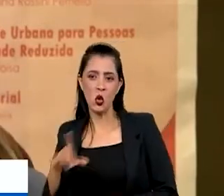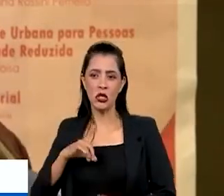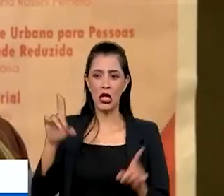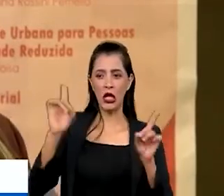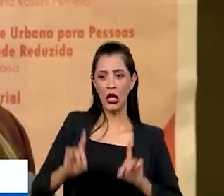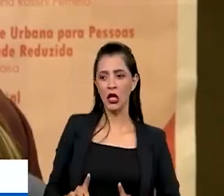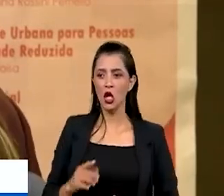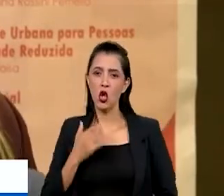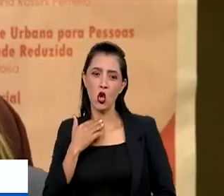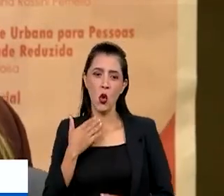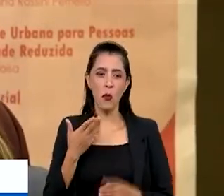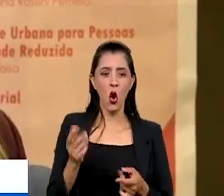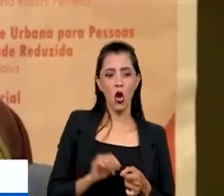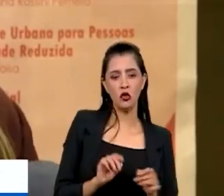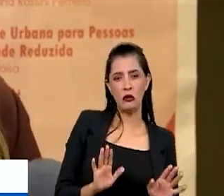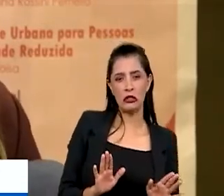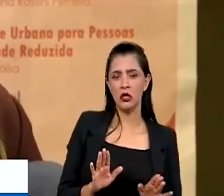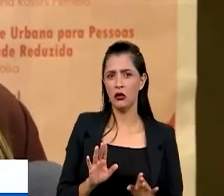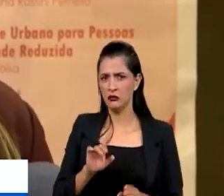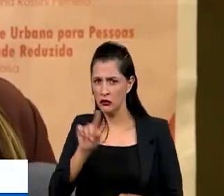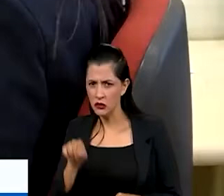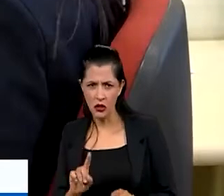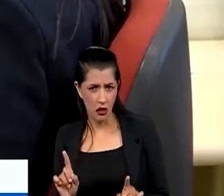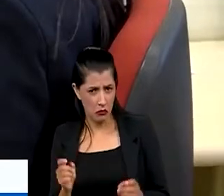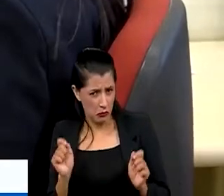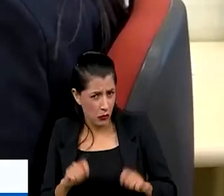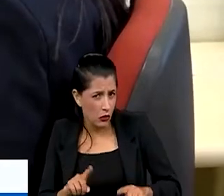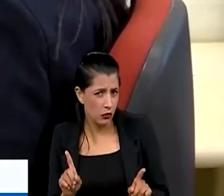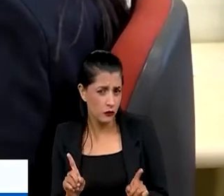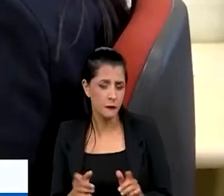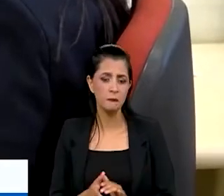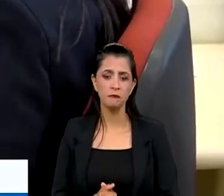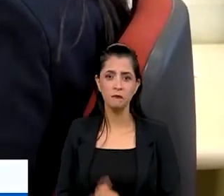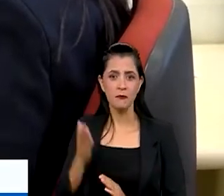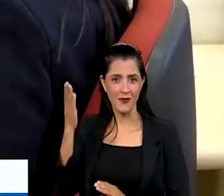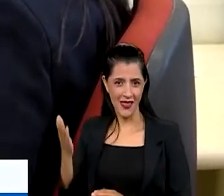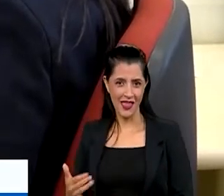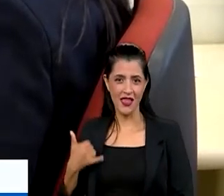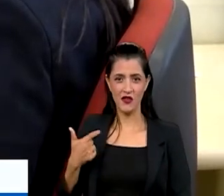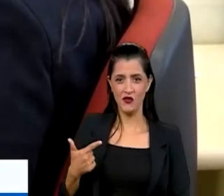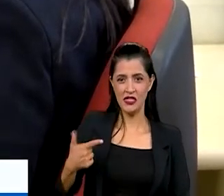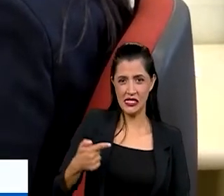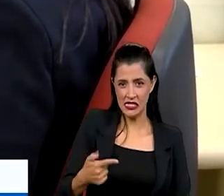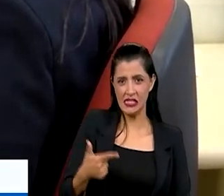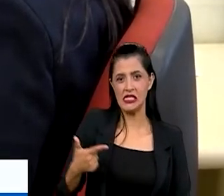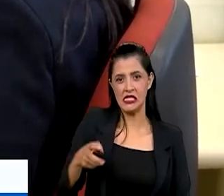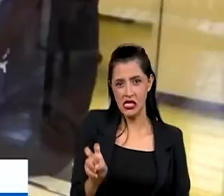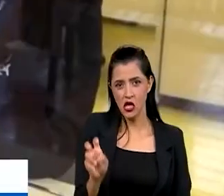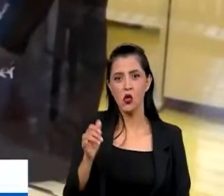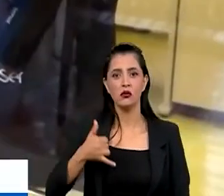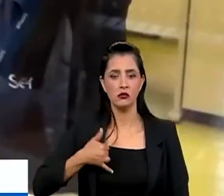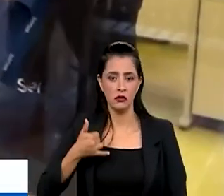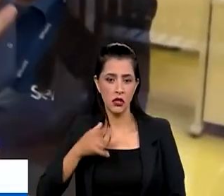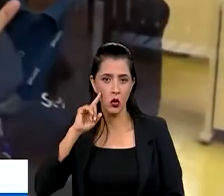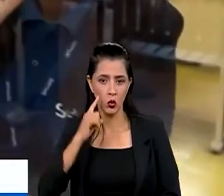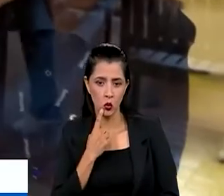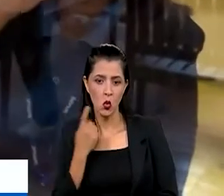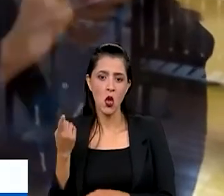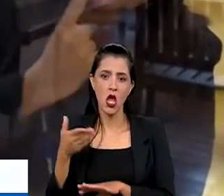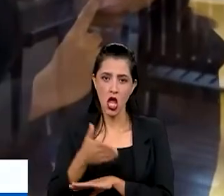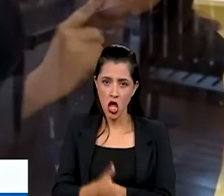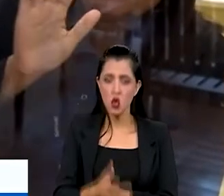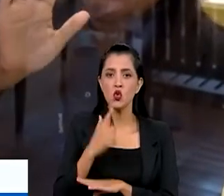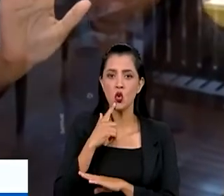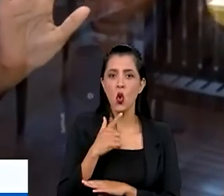deficiência não pode realizar alguma atividade, será que não, né? A Tainária, de 25 anos, que é deficiente auditiva, entrou no Senac